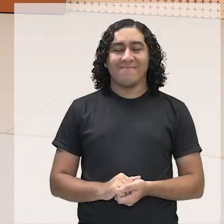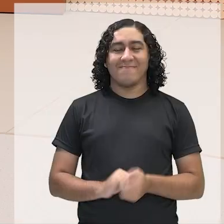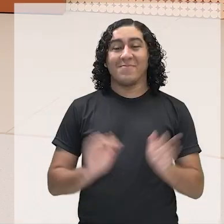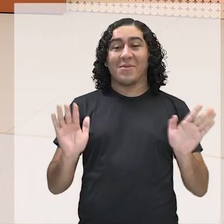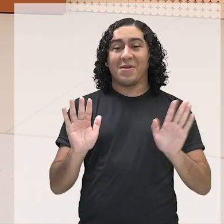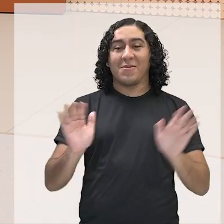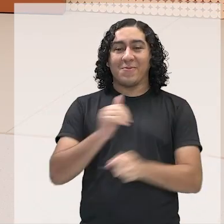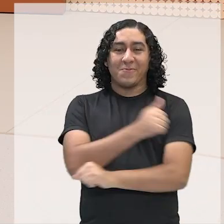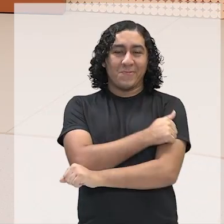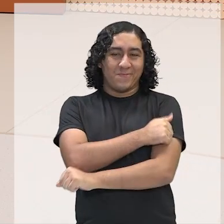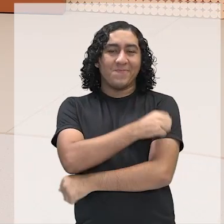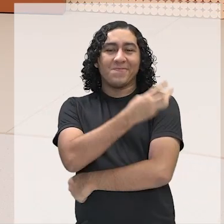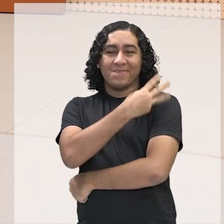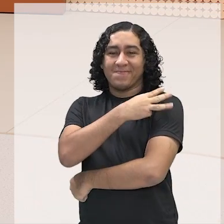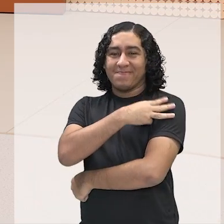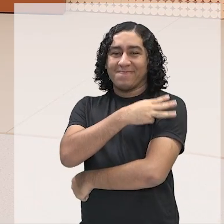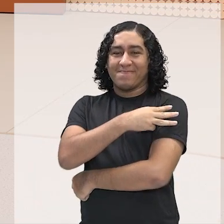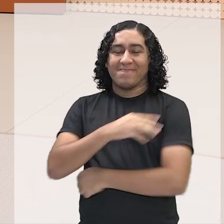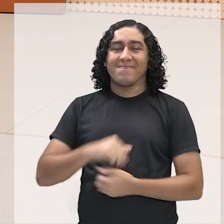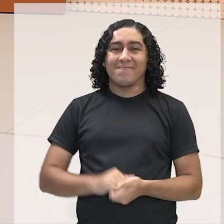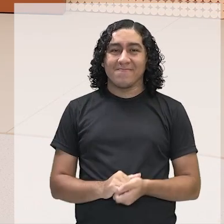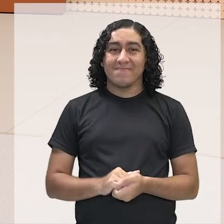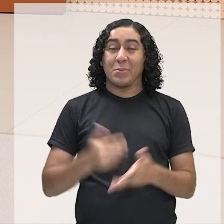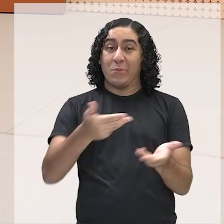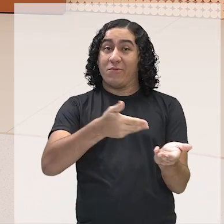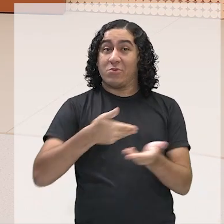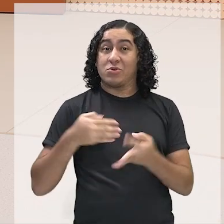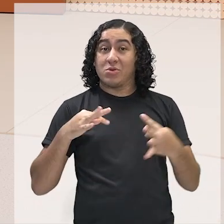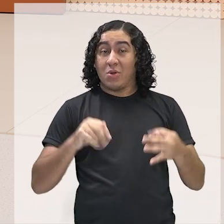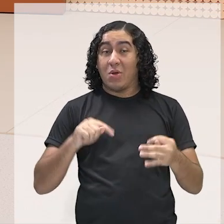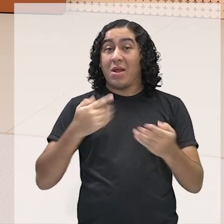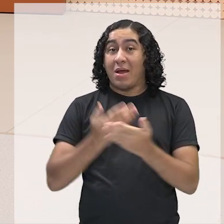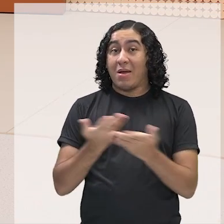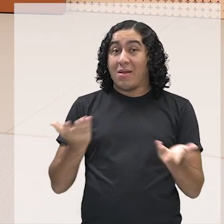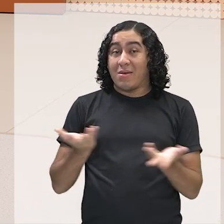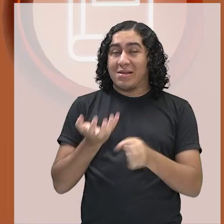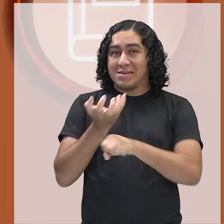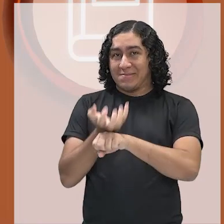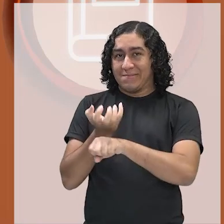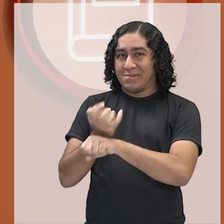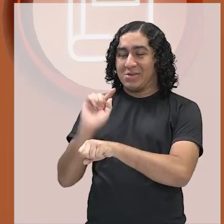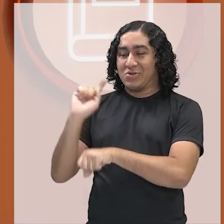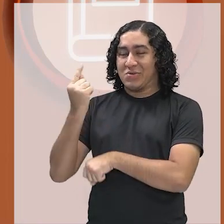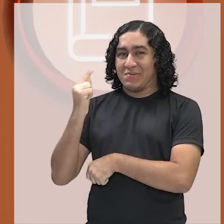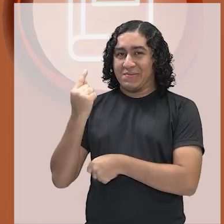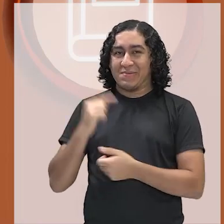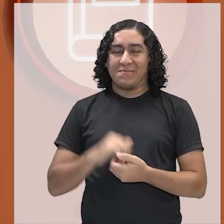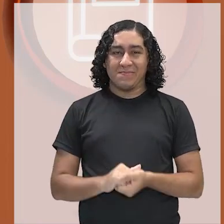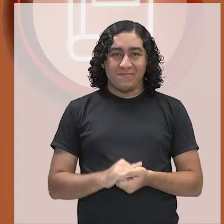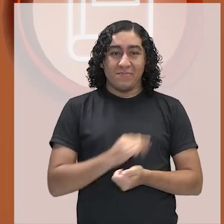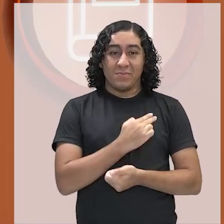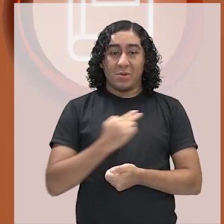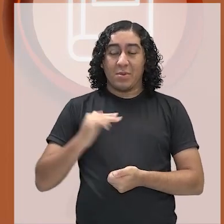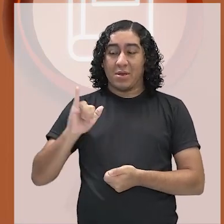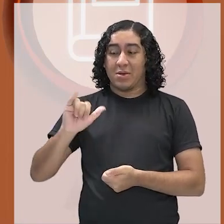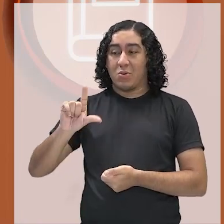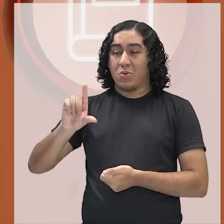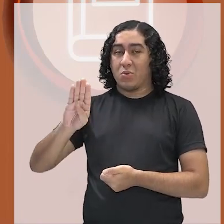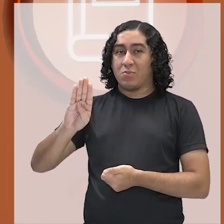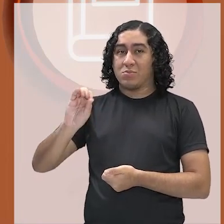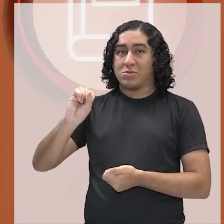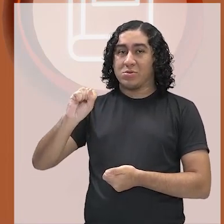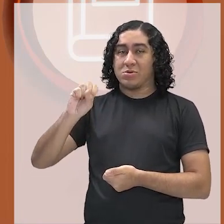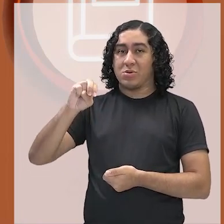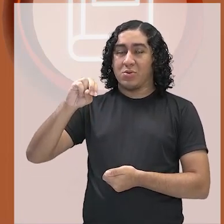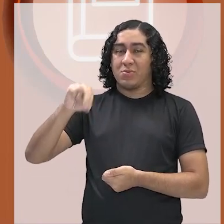Olá, alunos da terceira série do ensino médio, sejam muito bem-vindos às nossas aulas de Geografia. Eu sou o professor Ilbson do Nascimento e eu vou dar